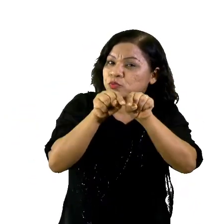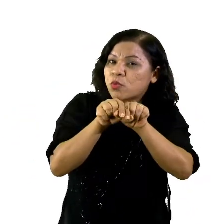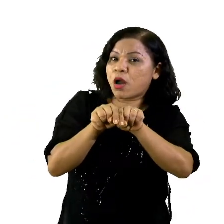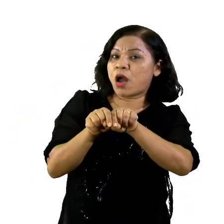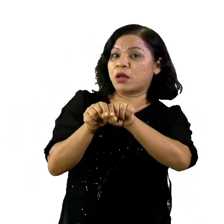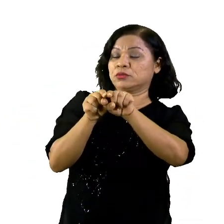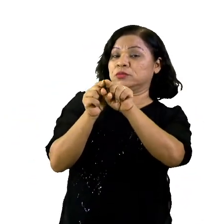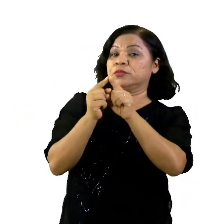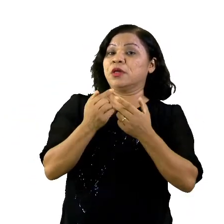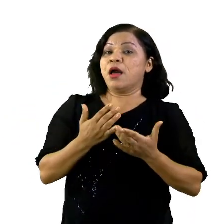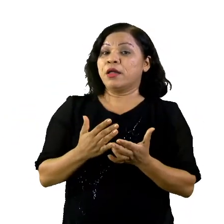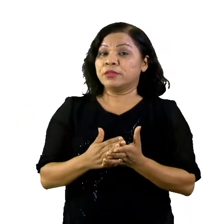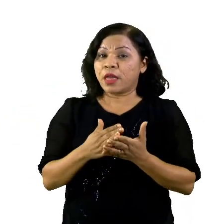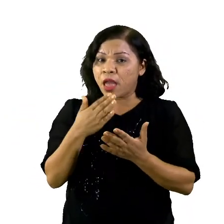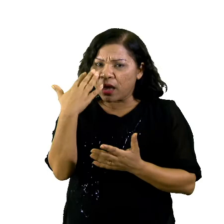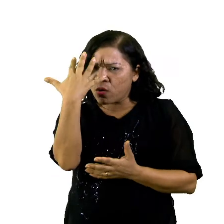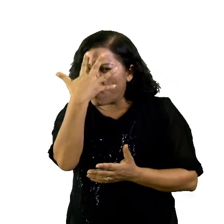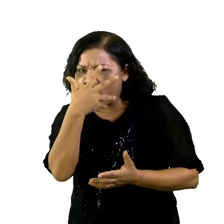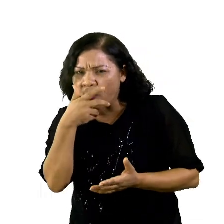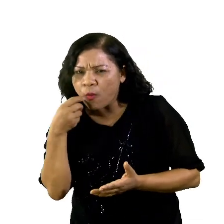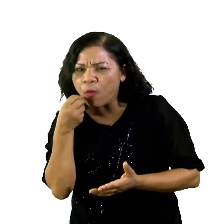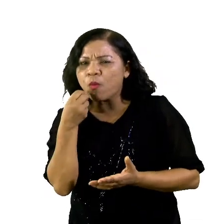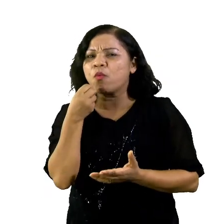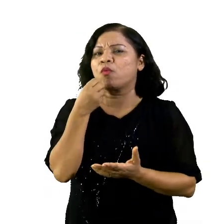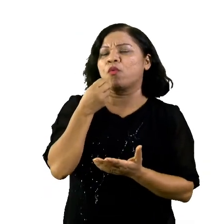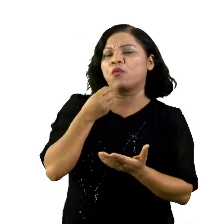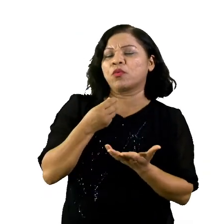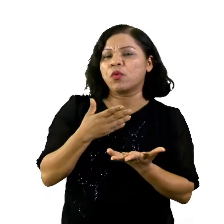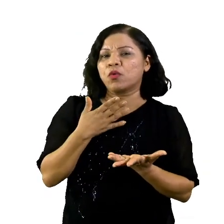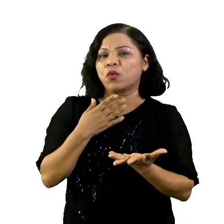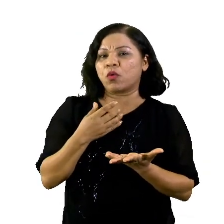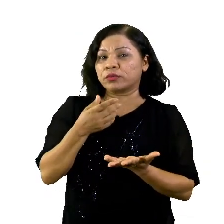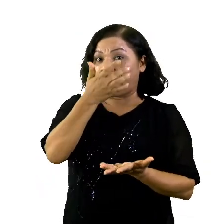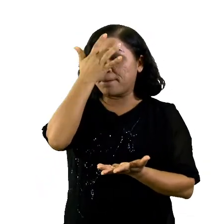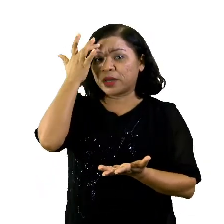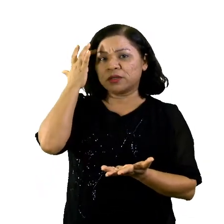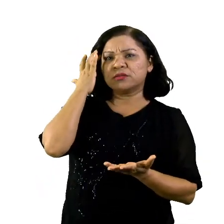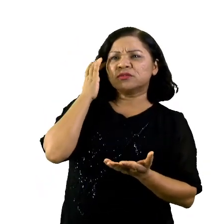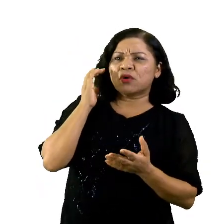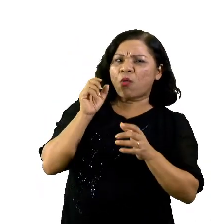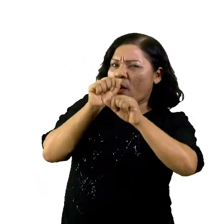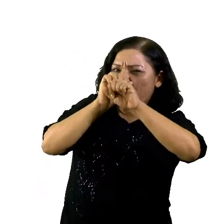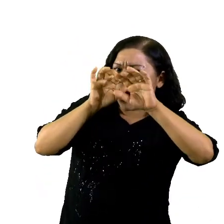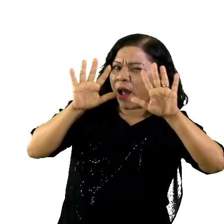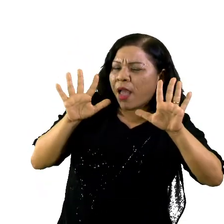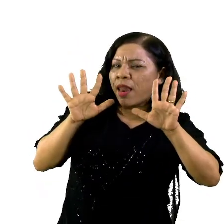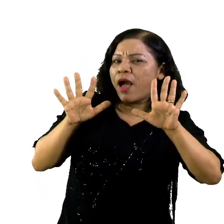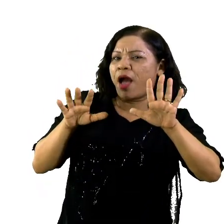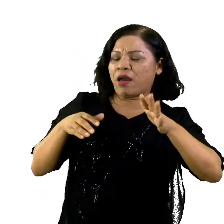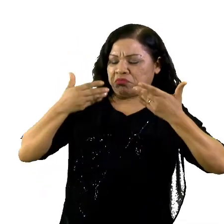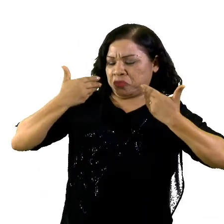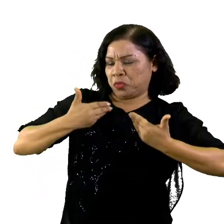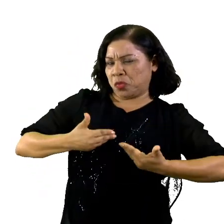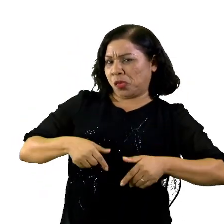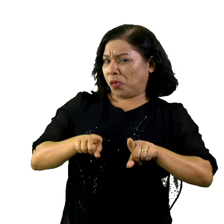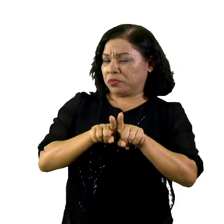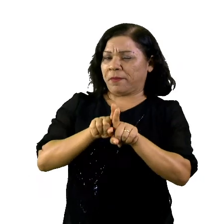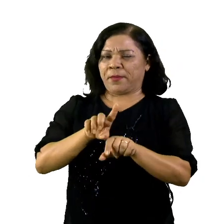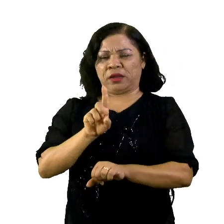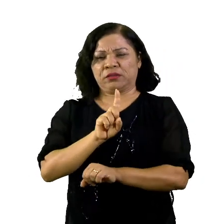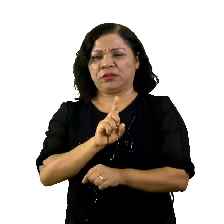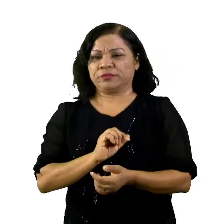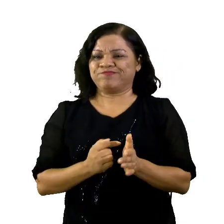estão tão visíveis e nem os seus corpos. Ainda analisando a obra do artista Cândido